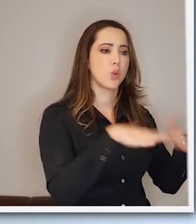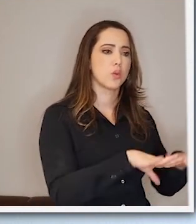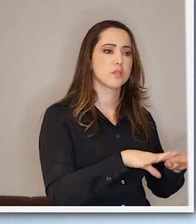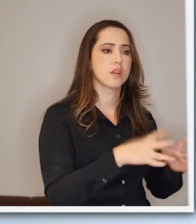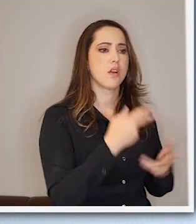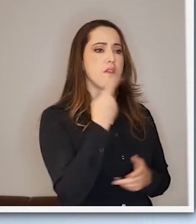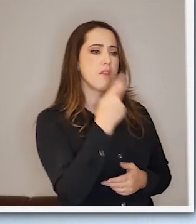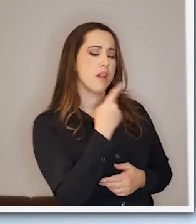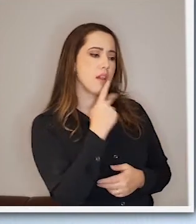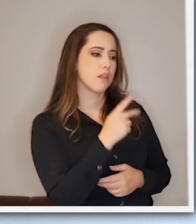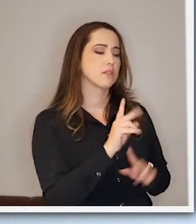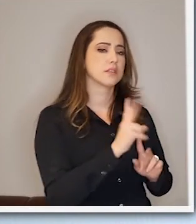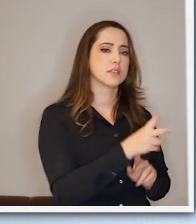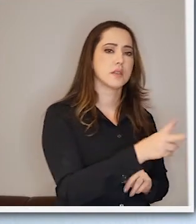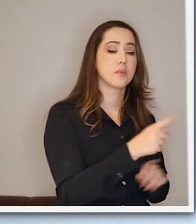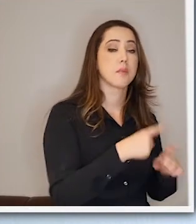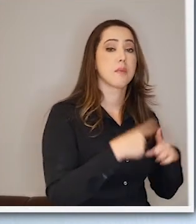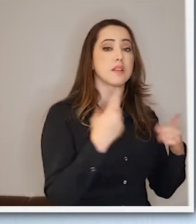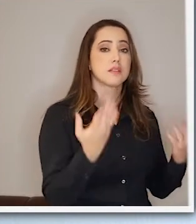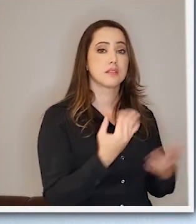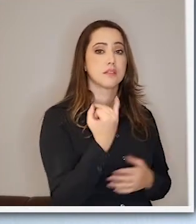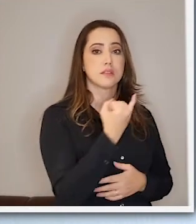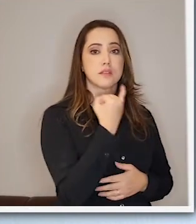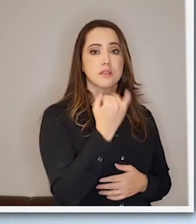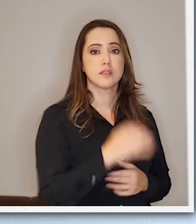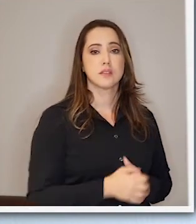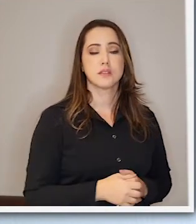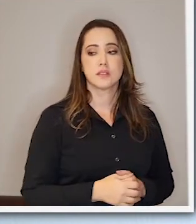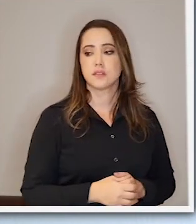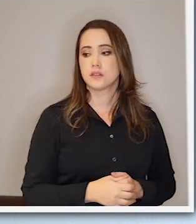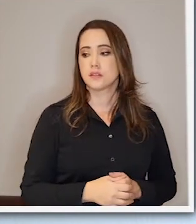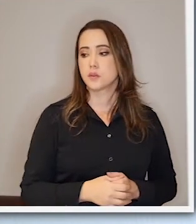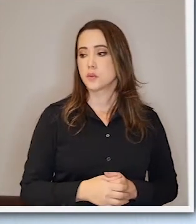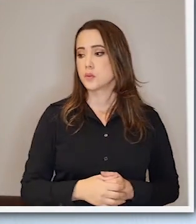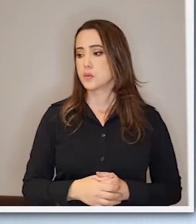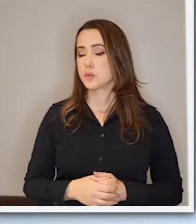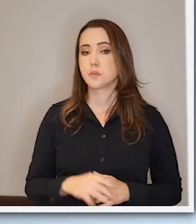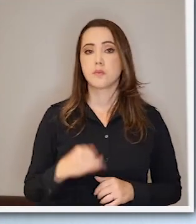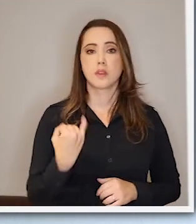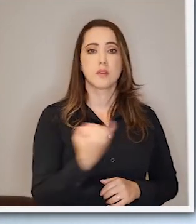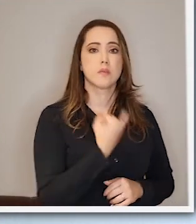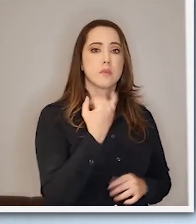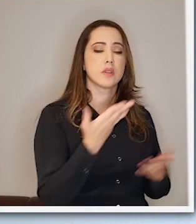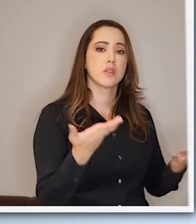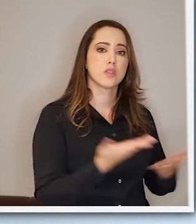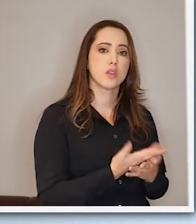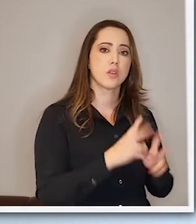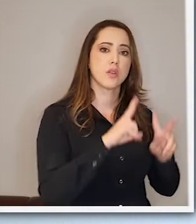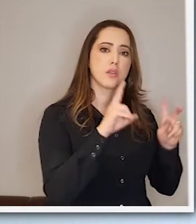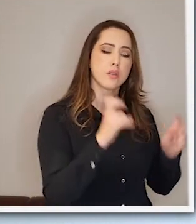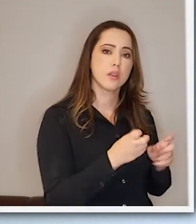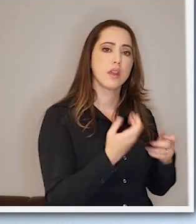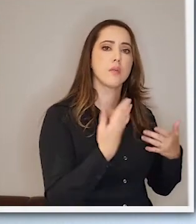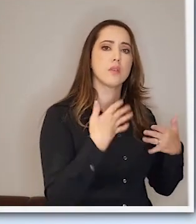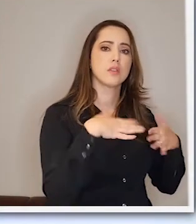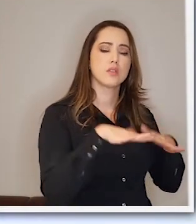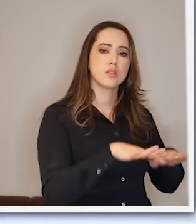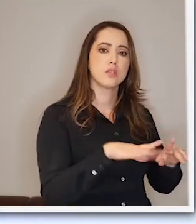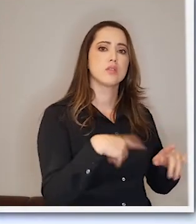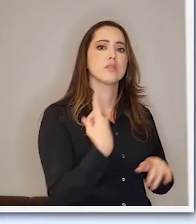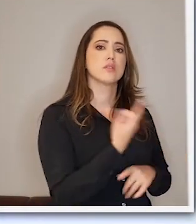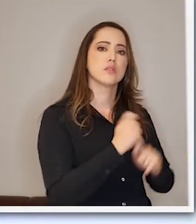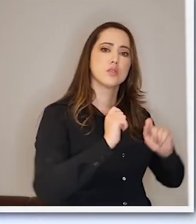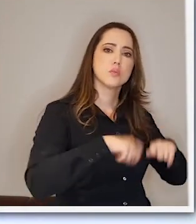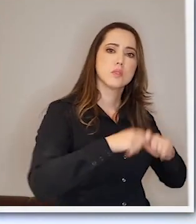inclusão. E aí, quando a gente fala de política de inclusão, a gente só fala disso, não, gente. Quando a gente fala de política de inclusão, e é importante agora você